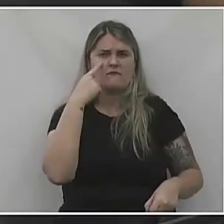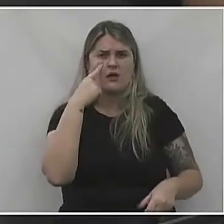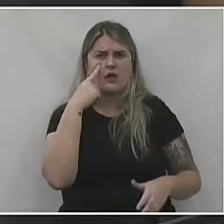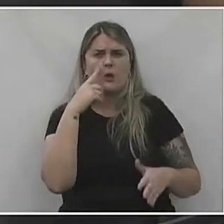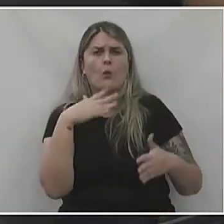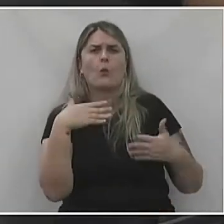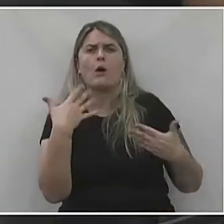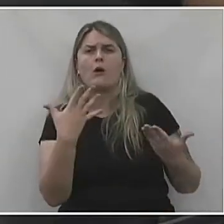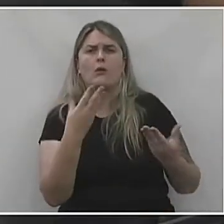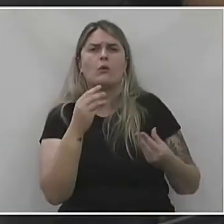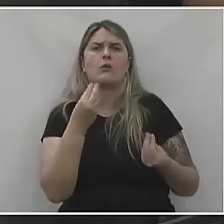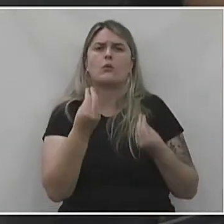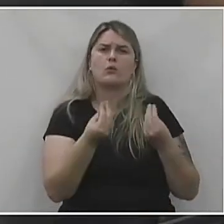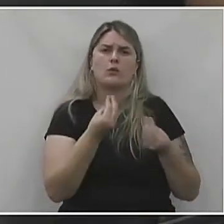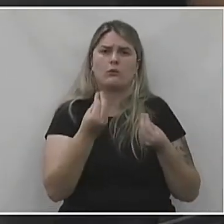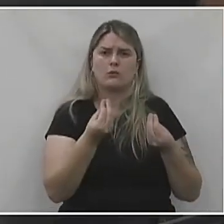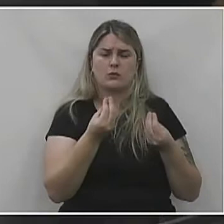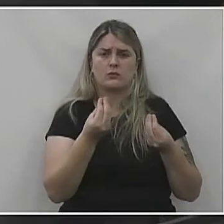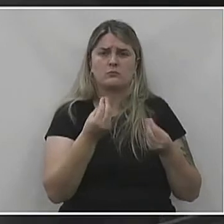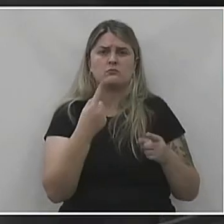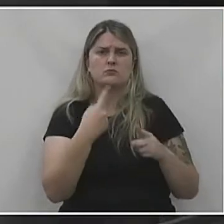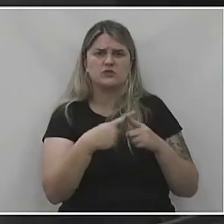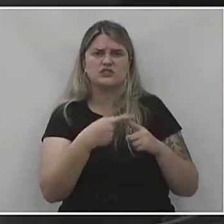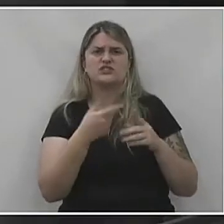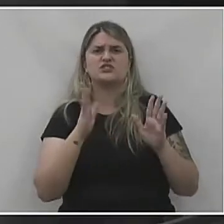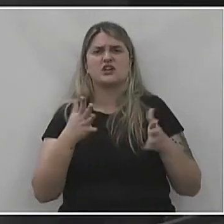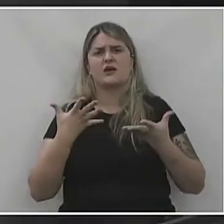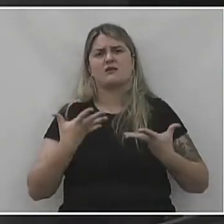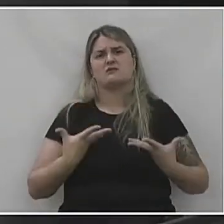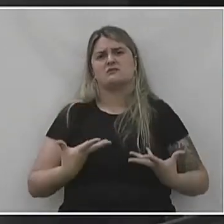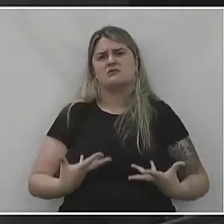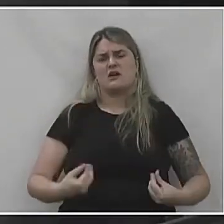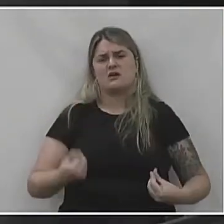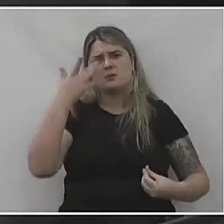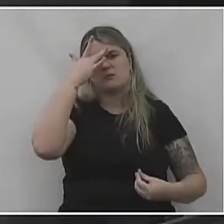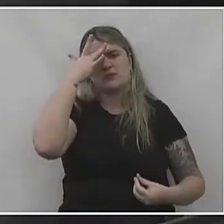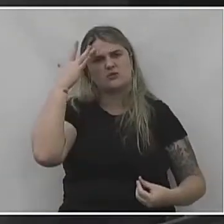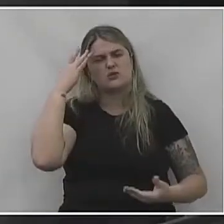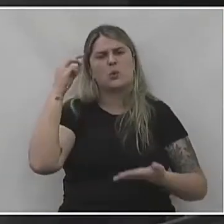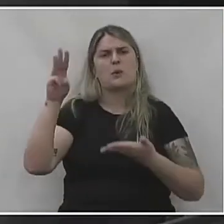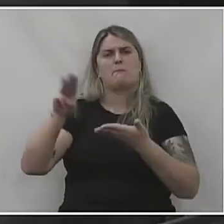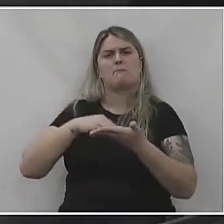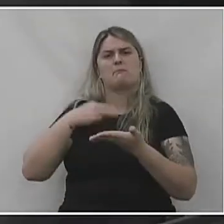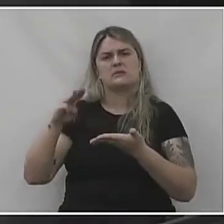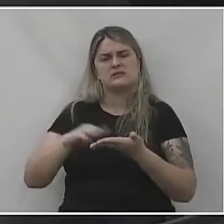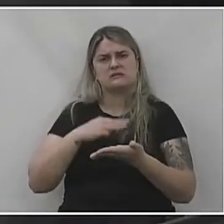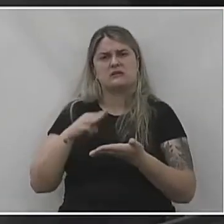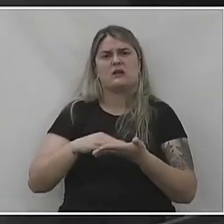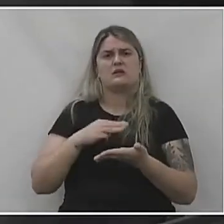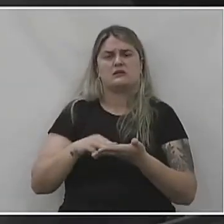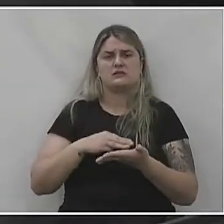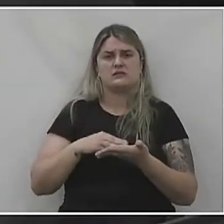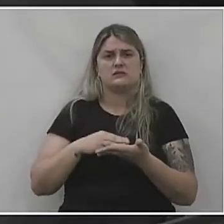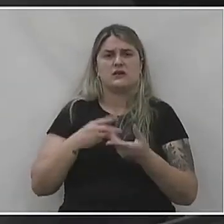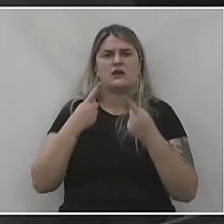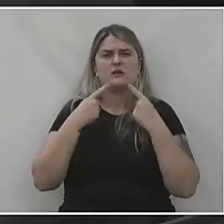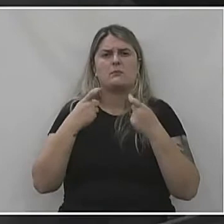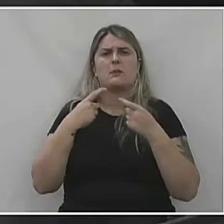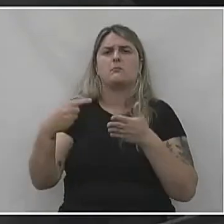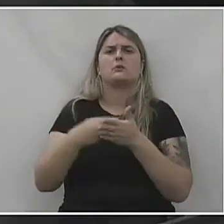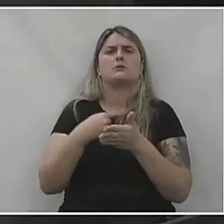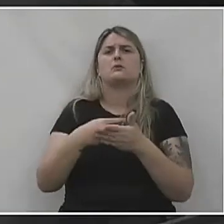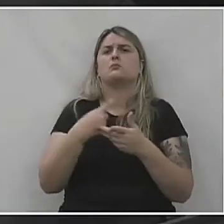qual seria o meio cabível porque já estava cansada de receber mensagens de pessoas